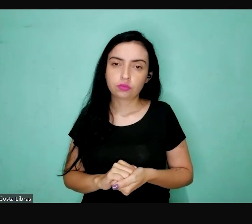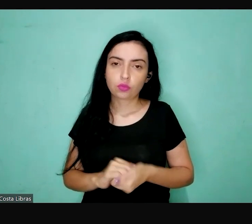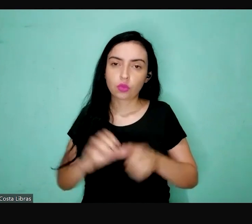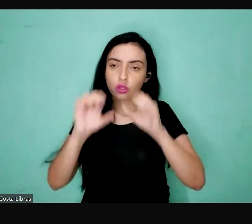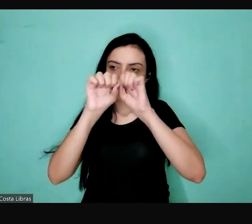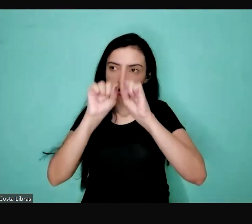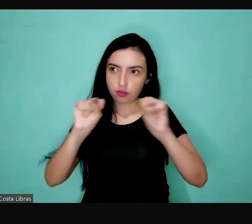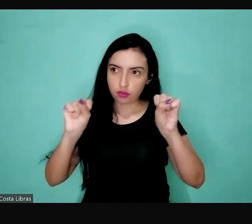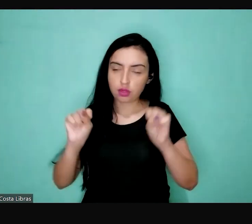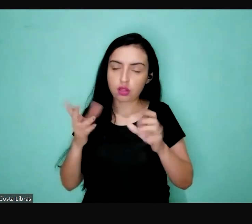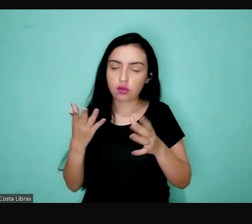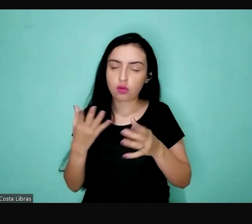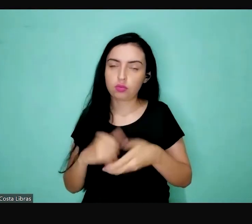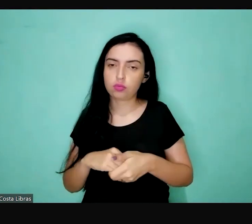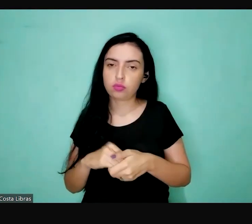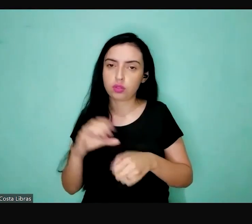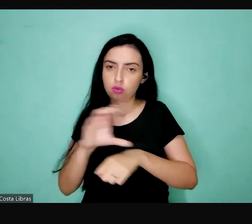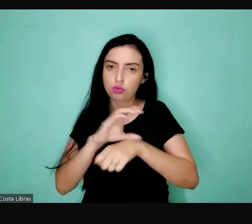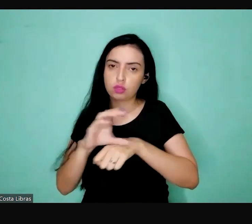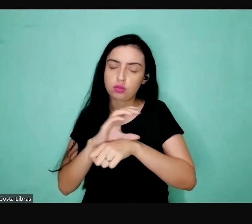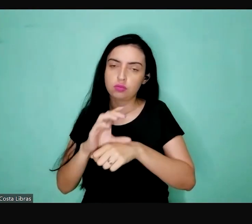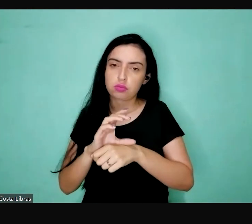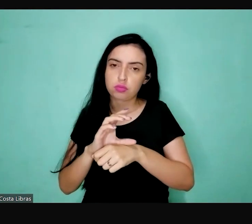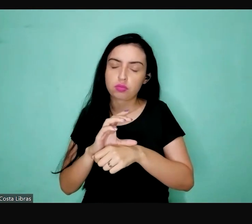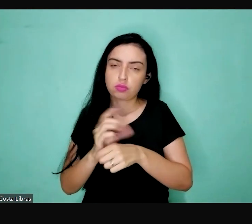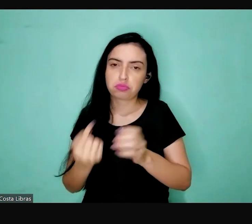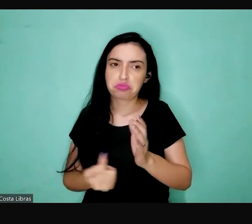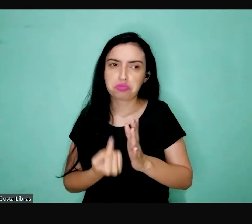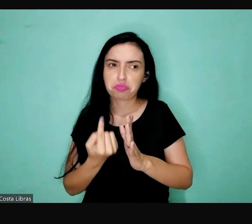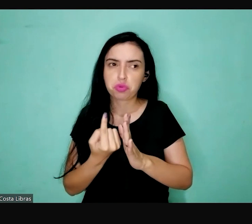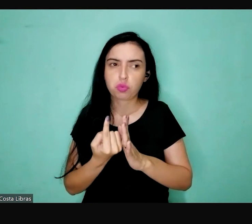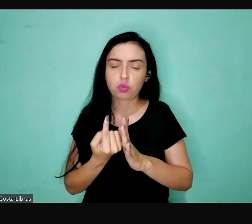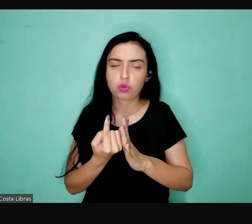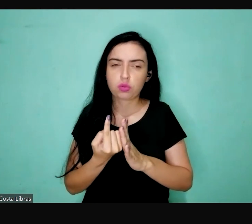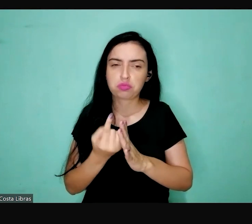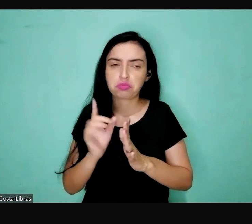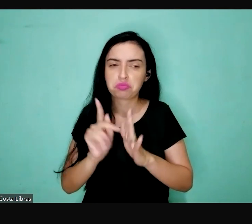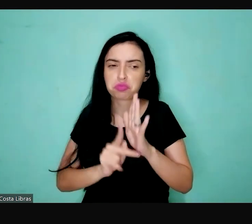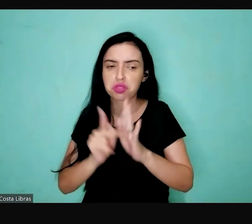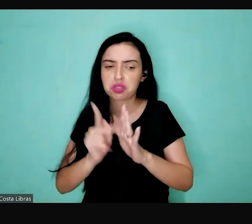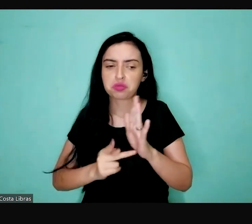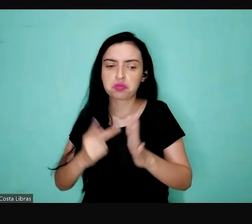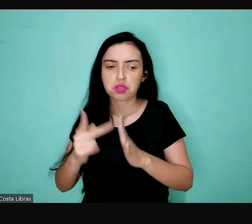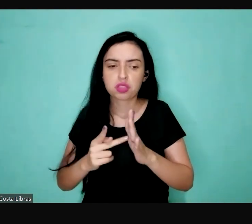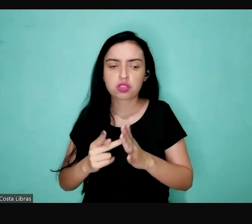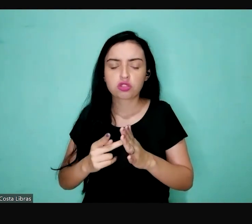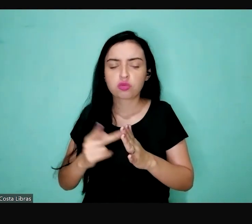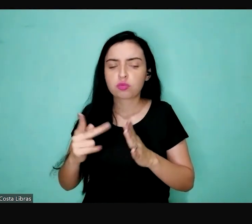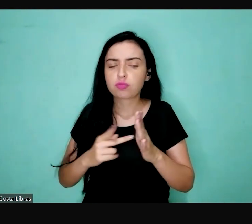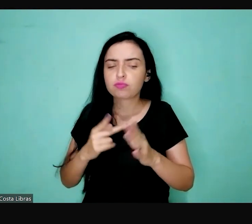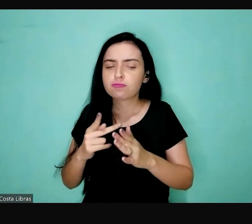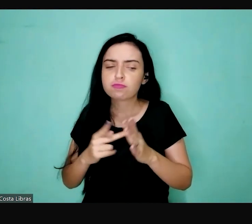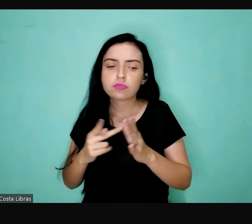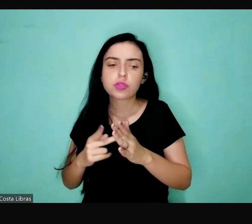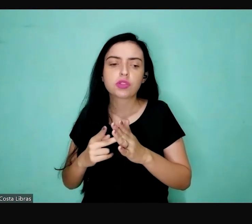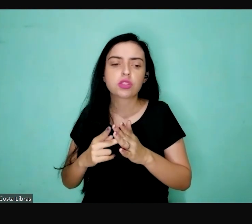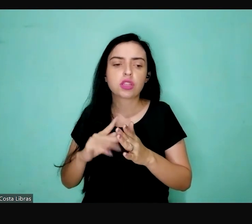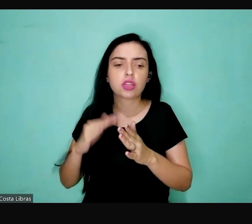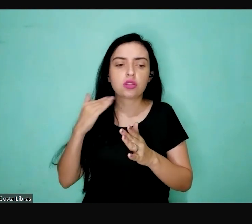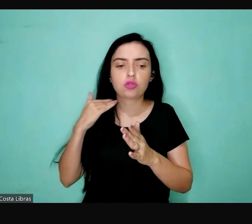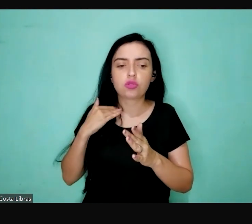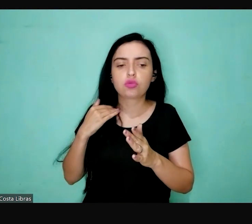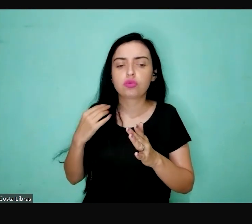Constitucional, perante um planejamento de alguns juízes que tinham comprovado